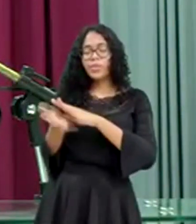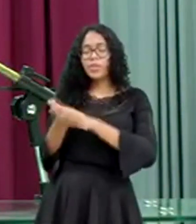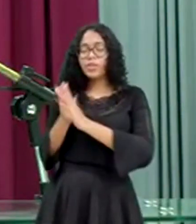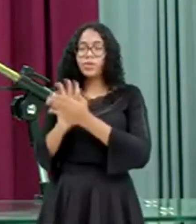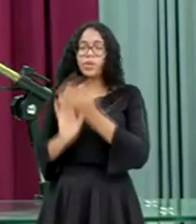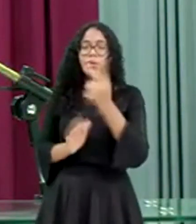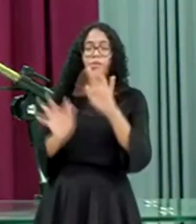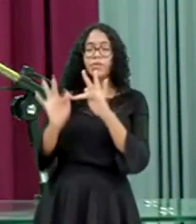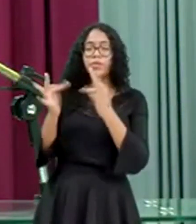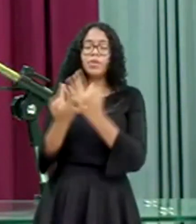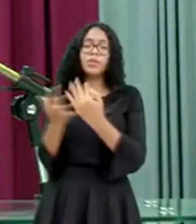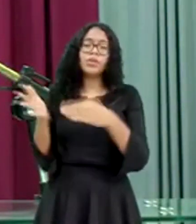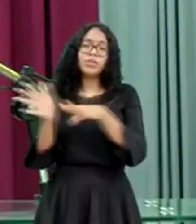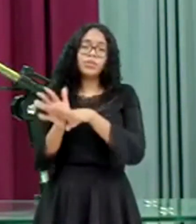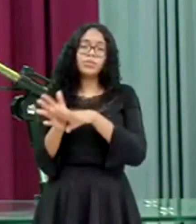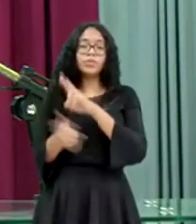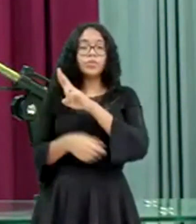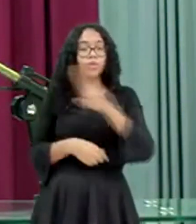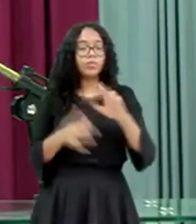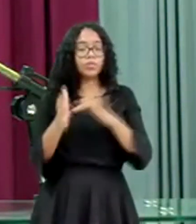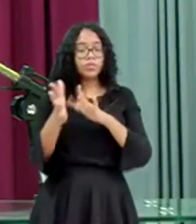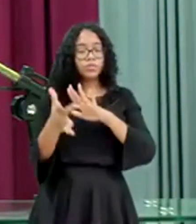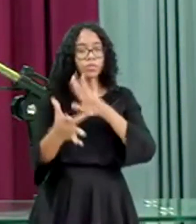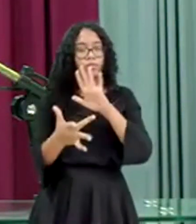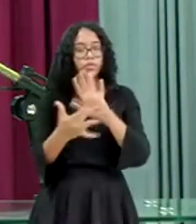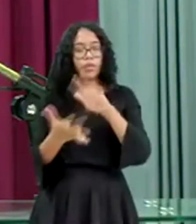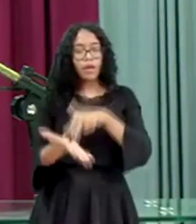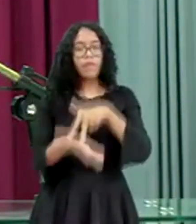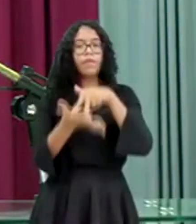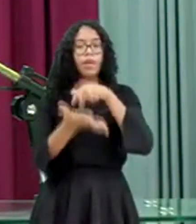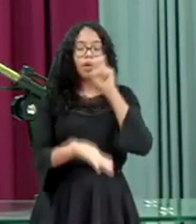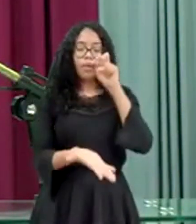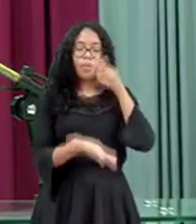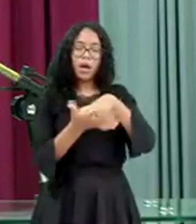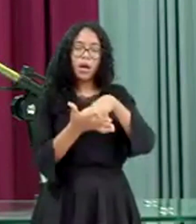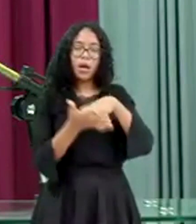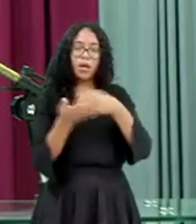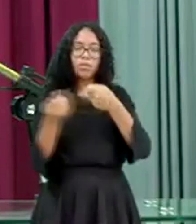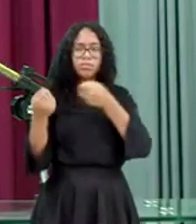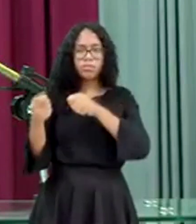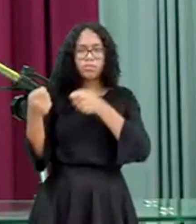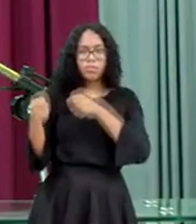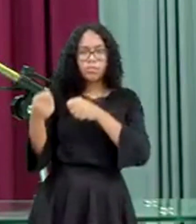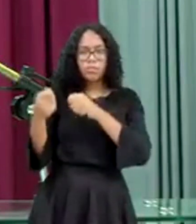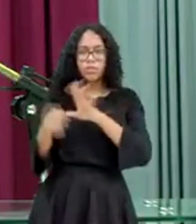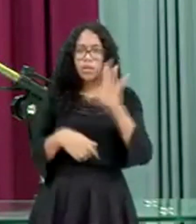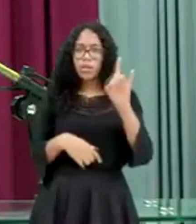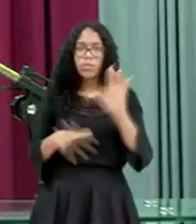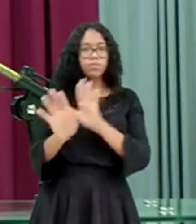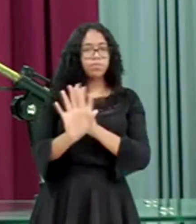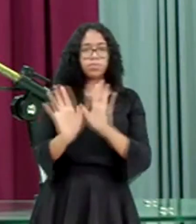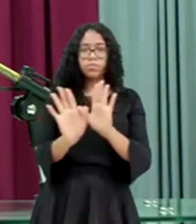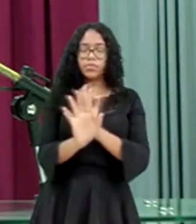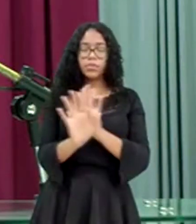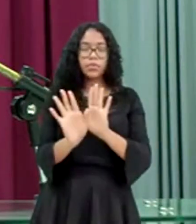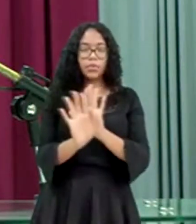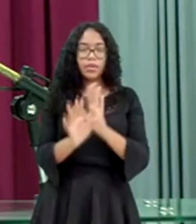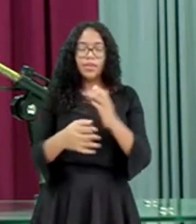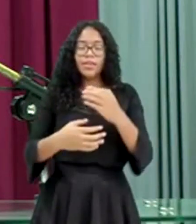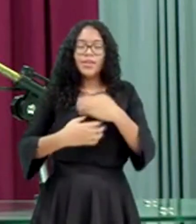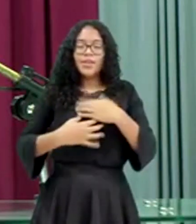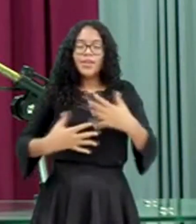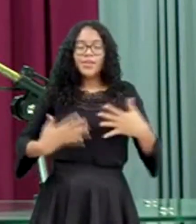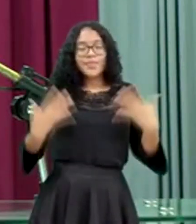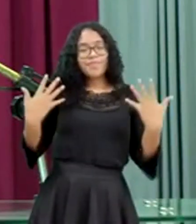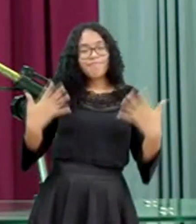família é chegada, em nome de Jesus se levante, não provoque a ira de Deus, encha-se de